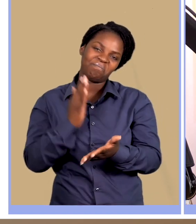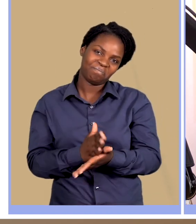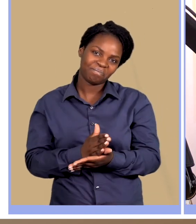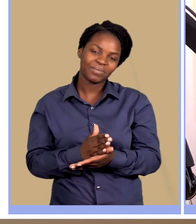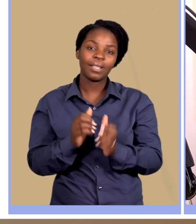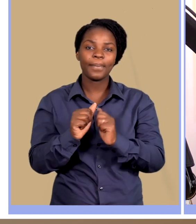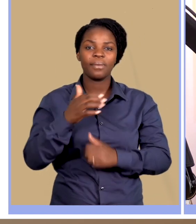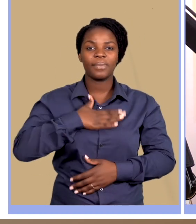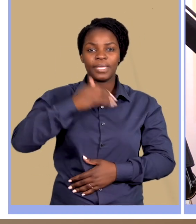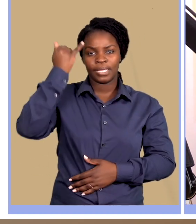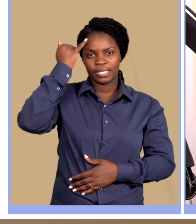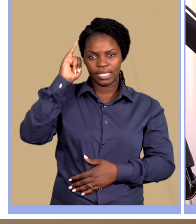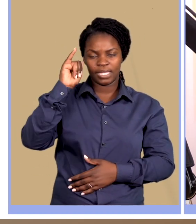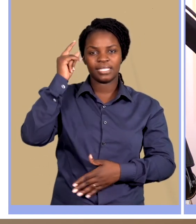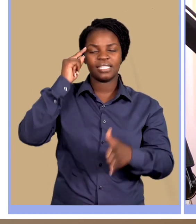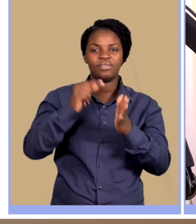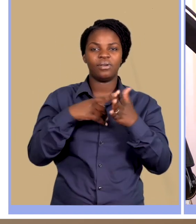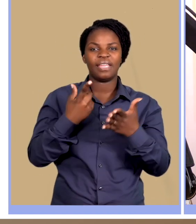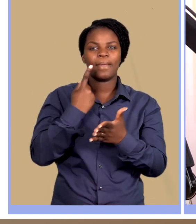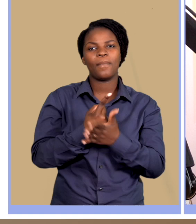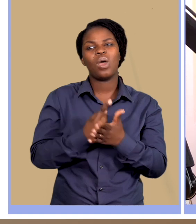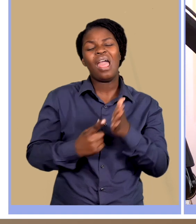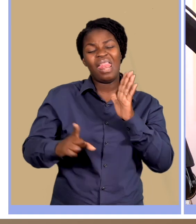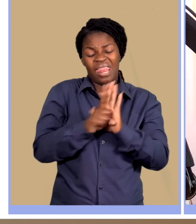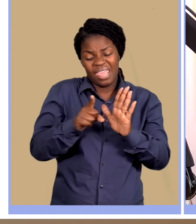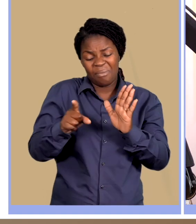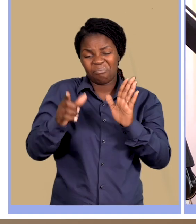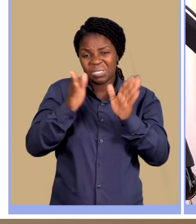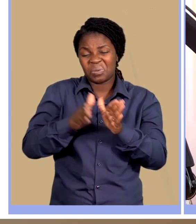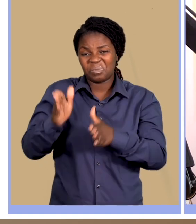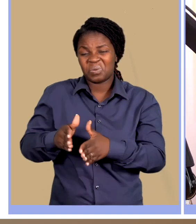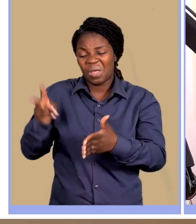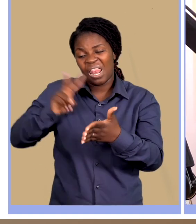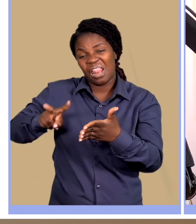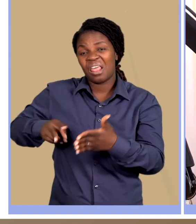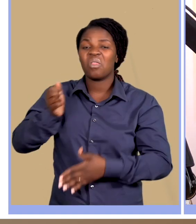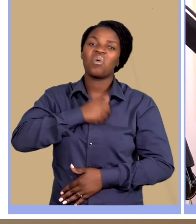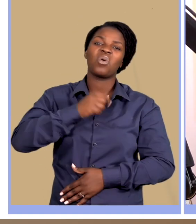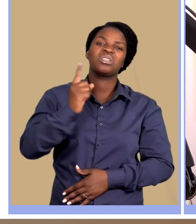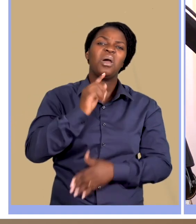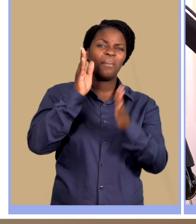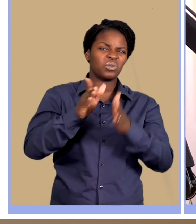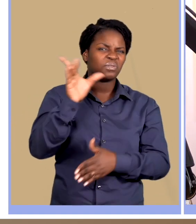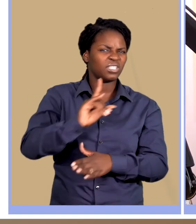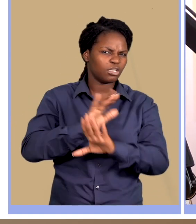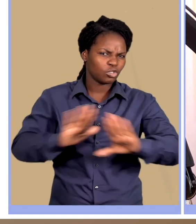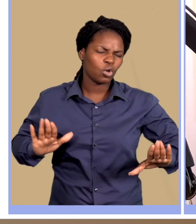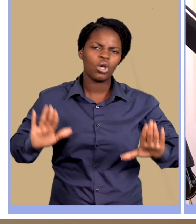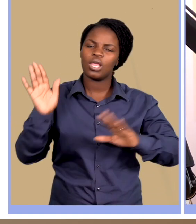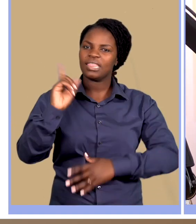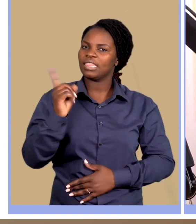um desafio, e não só para as pessoas com deficiência, obviamente. Há muita a falta